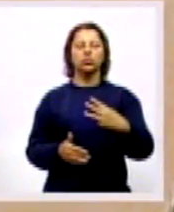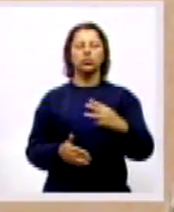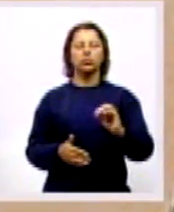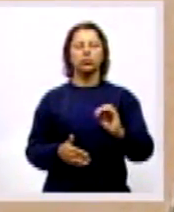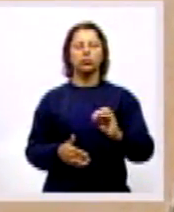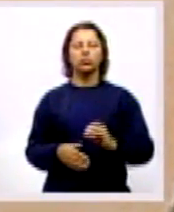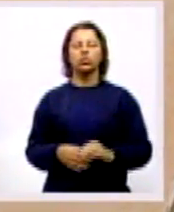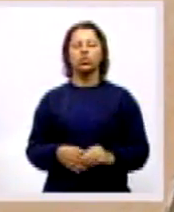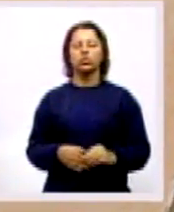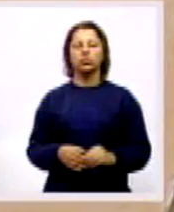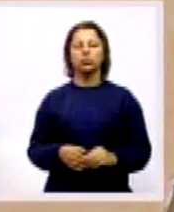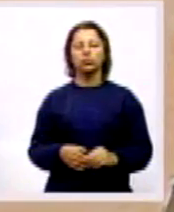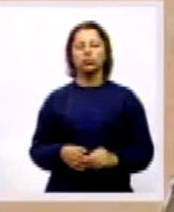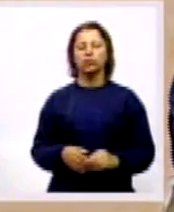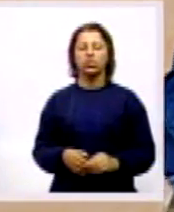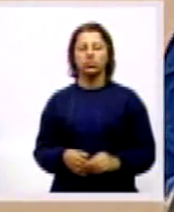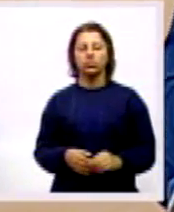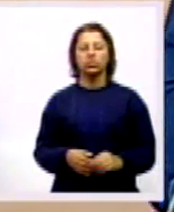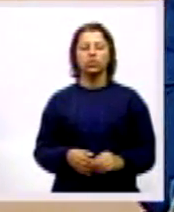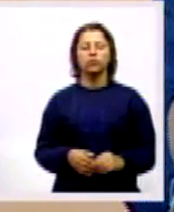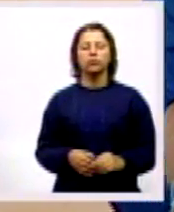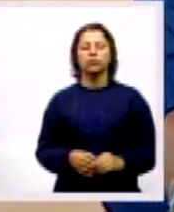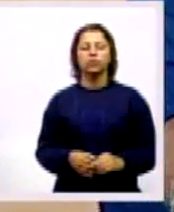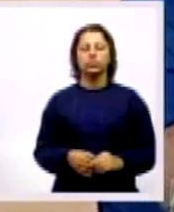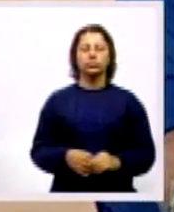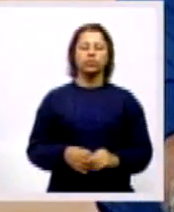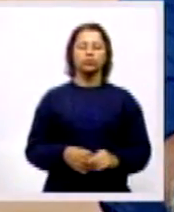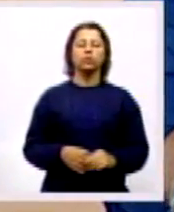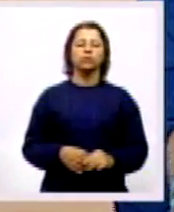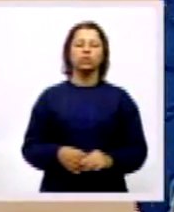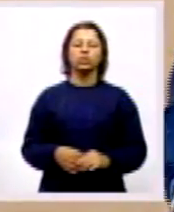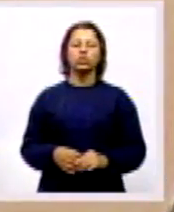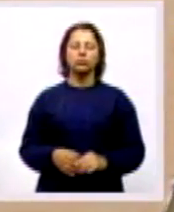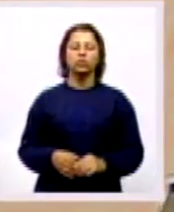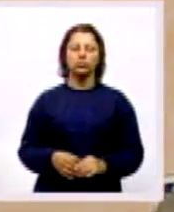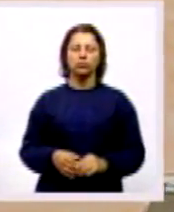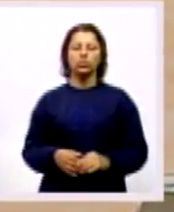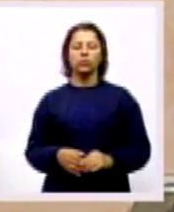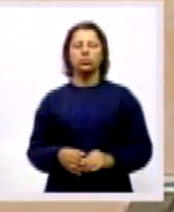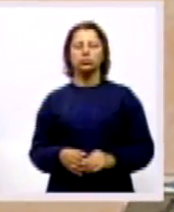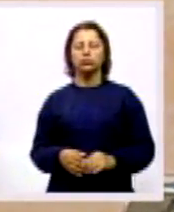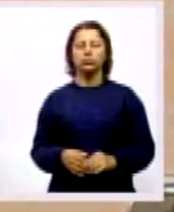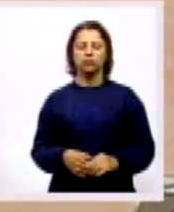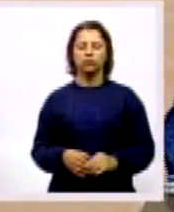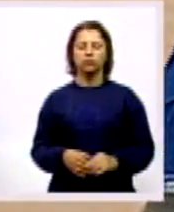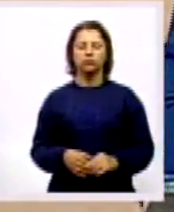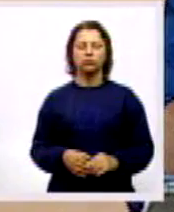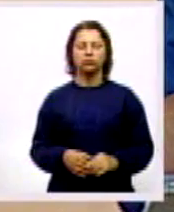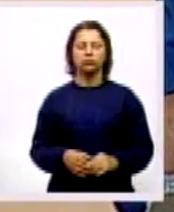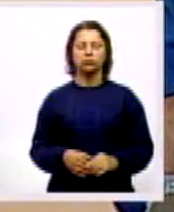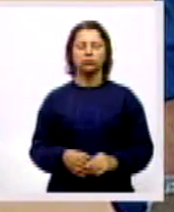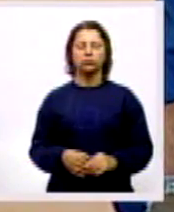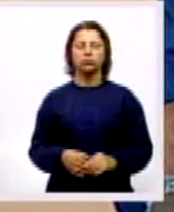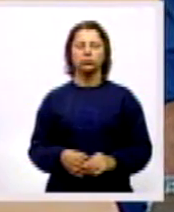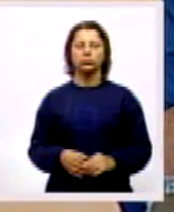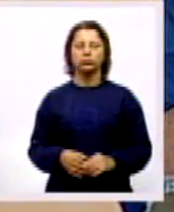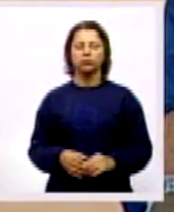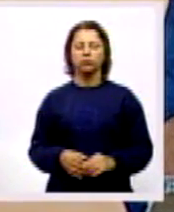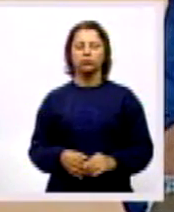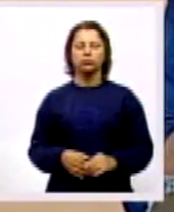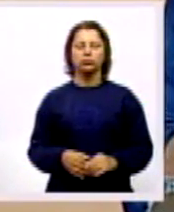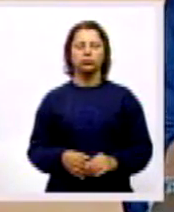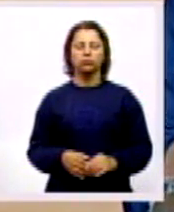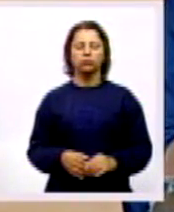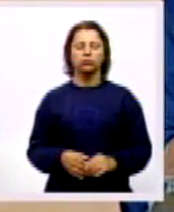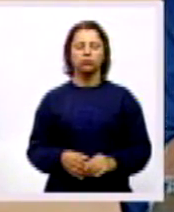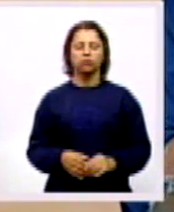Efésios capítulo 4, versículo 17 em diante.